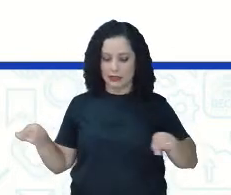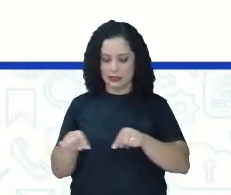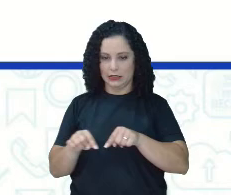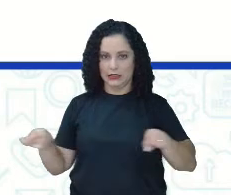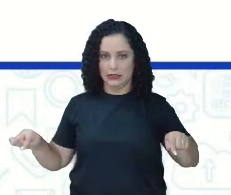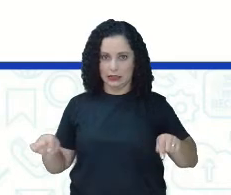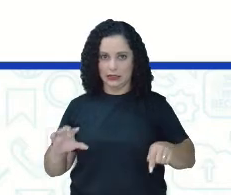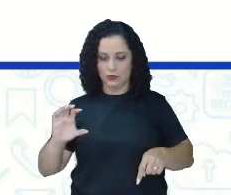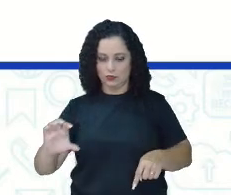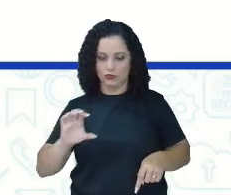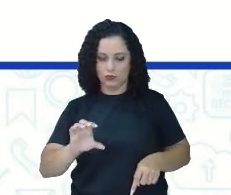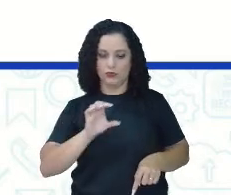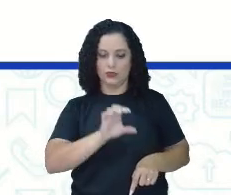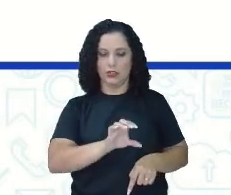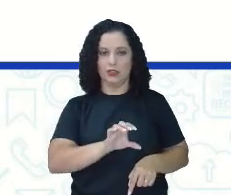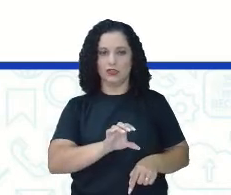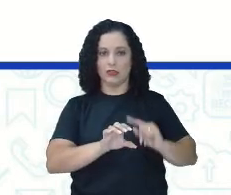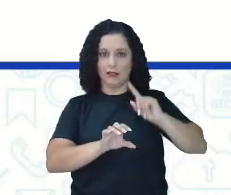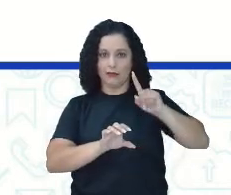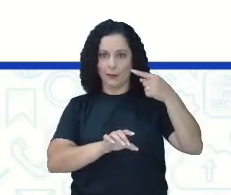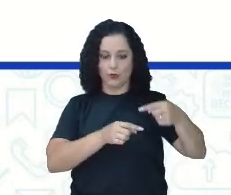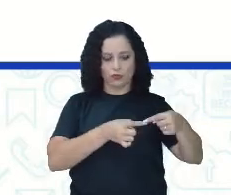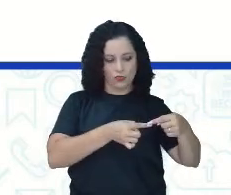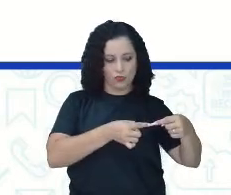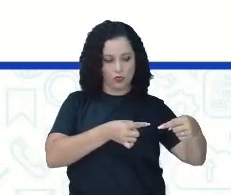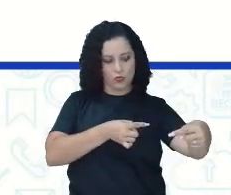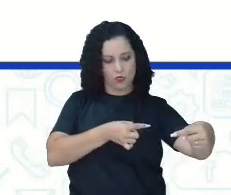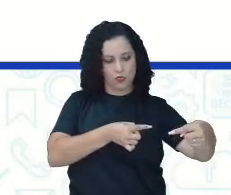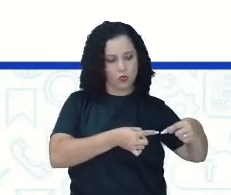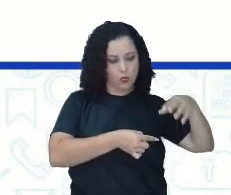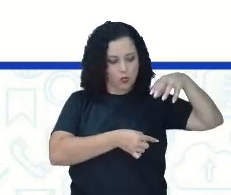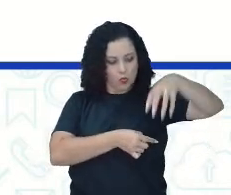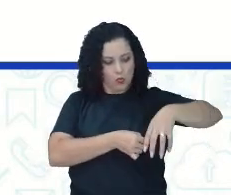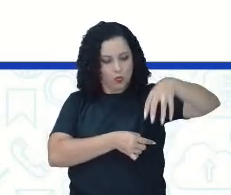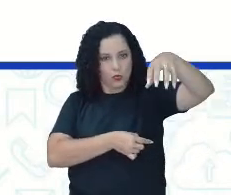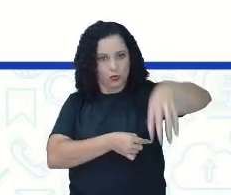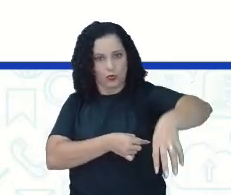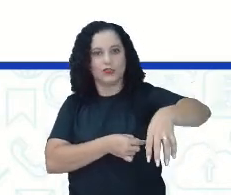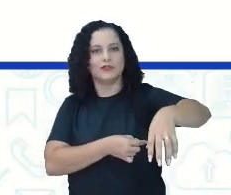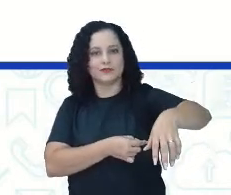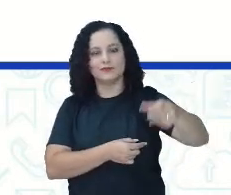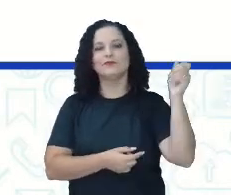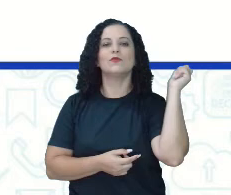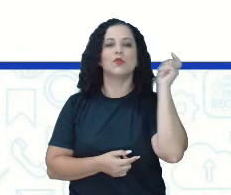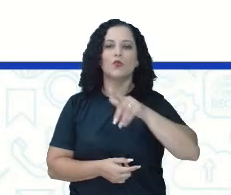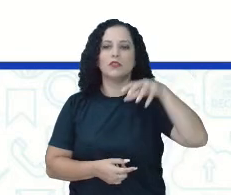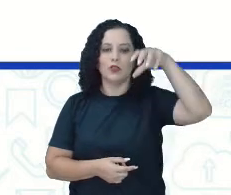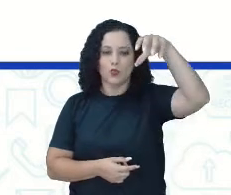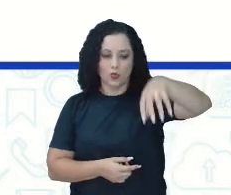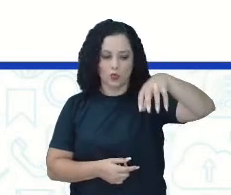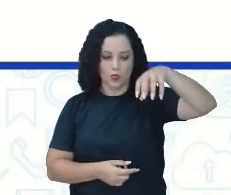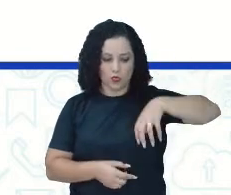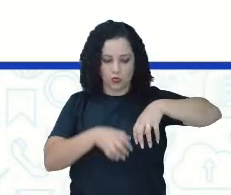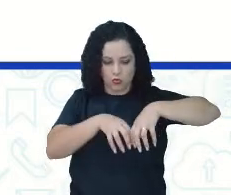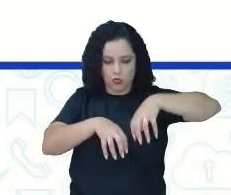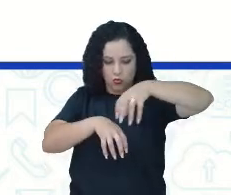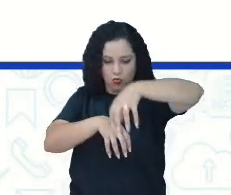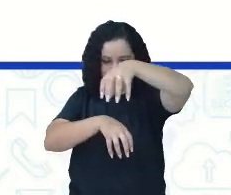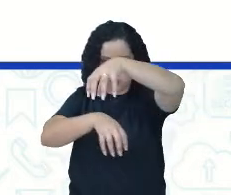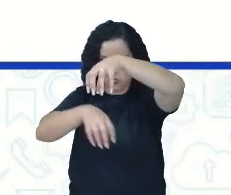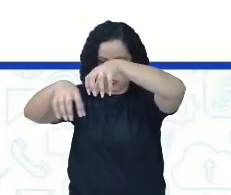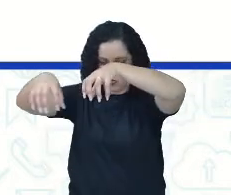3 no comprimento e depois a gente tem 2 na largura, né? A gente conseguiu aí preencher totalmente o